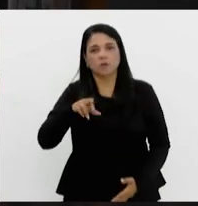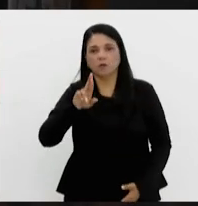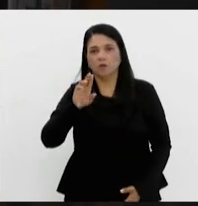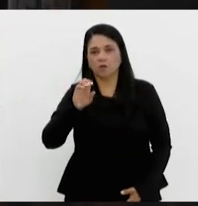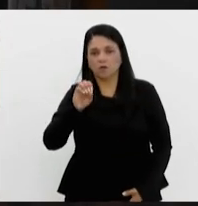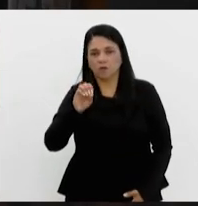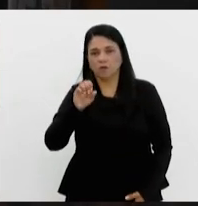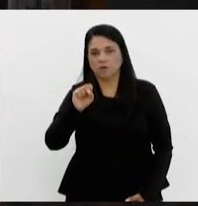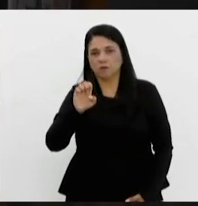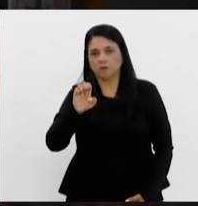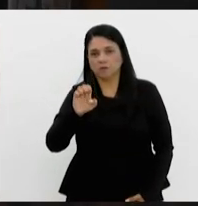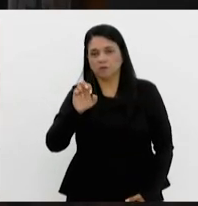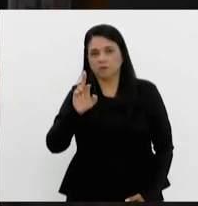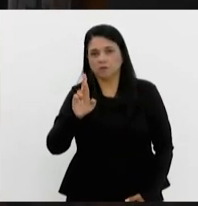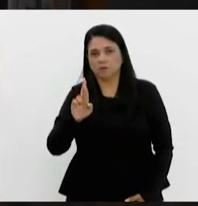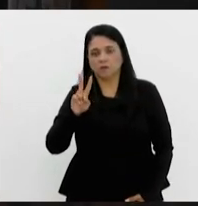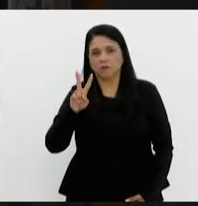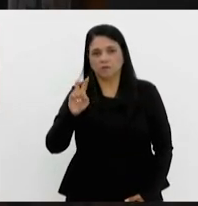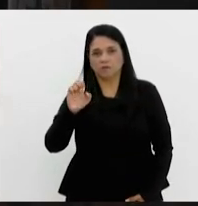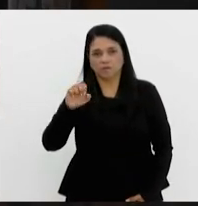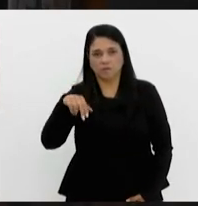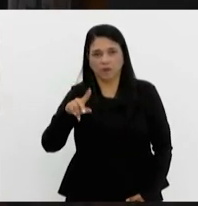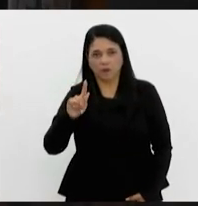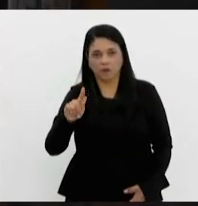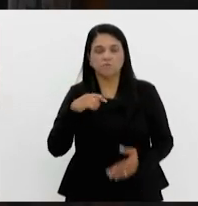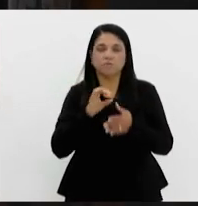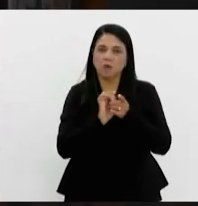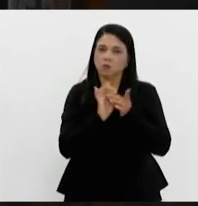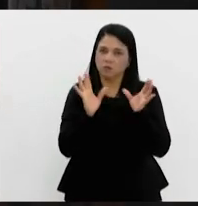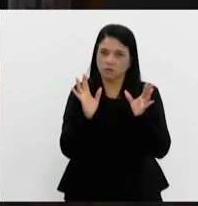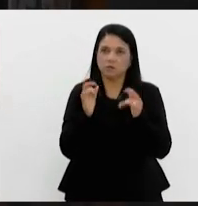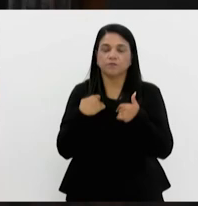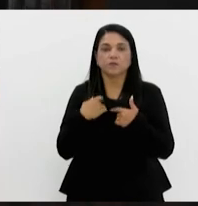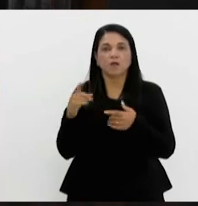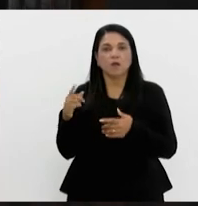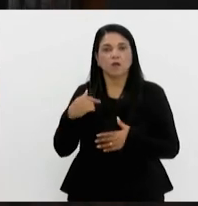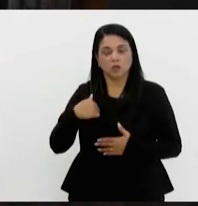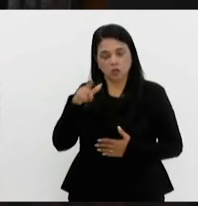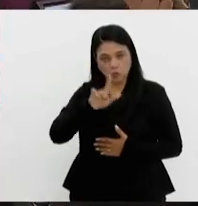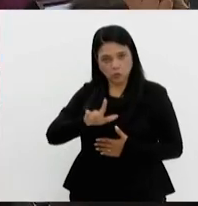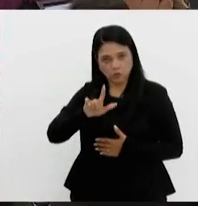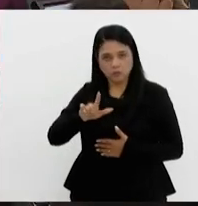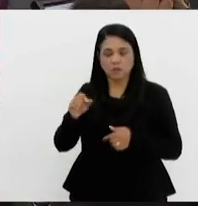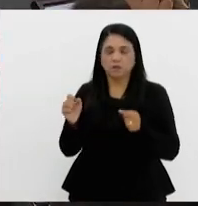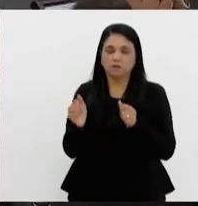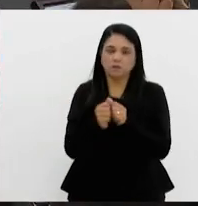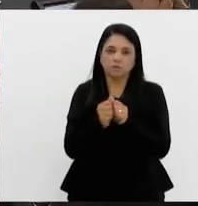Reis, assim autorizar. Então, a Lucinha e a tia Ju.